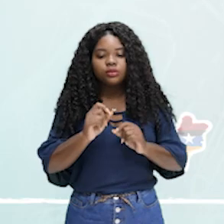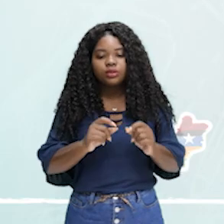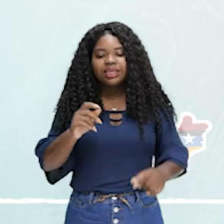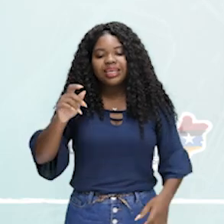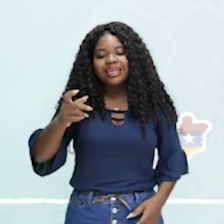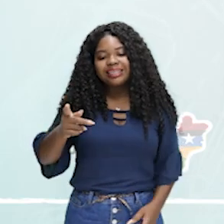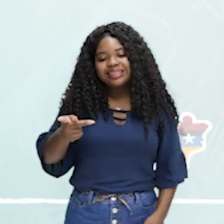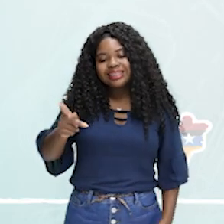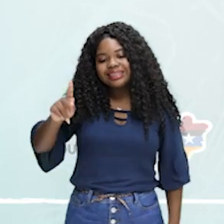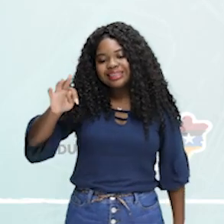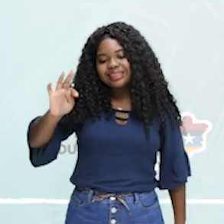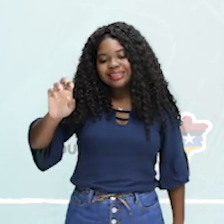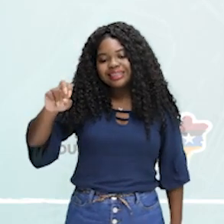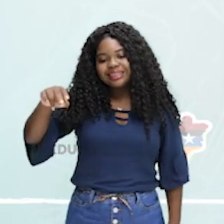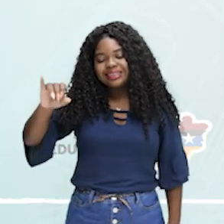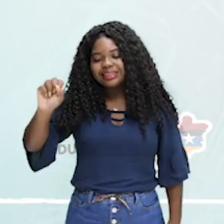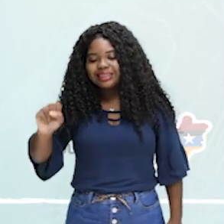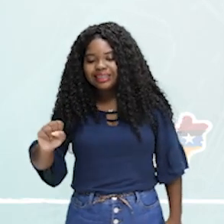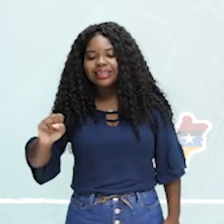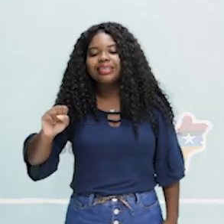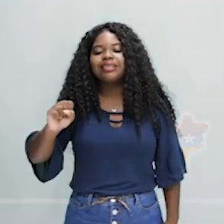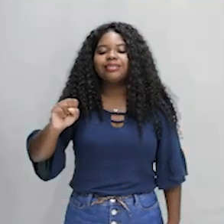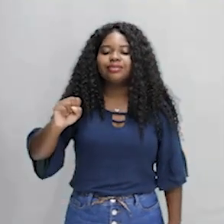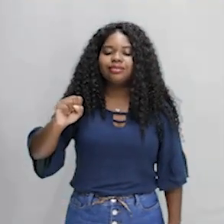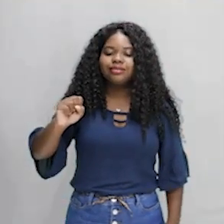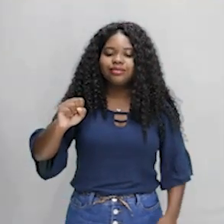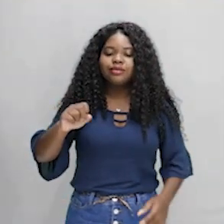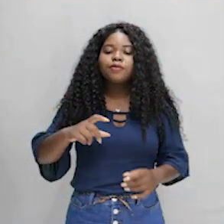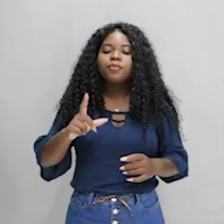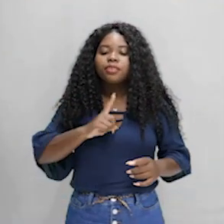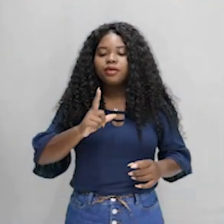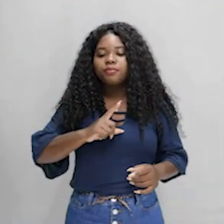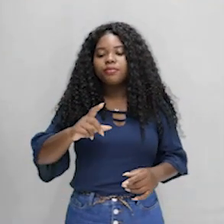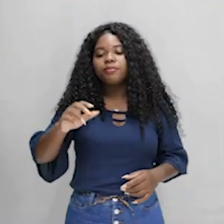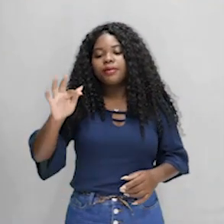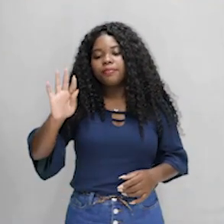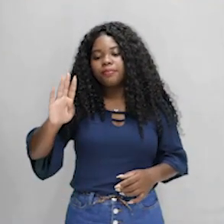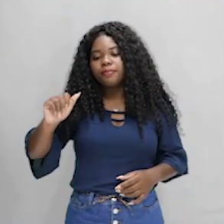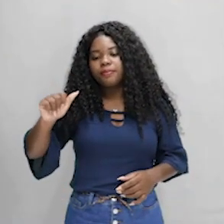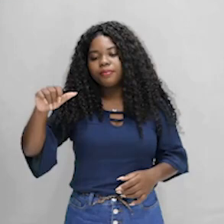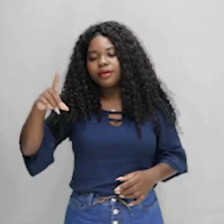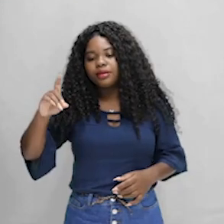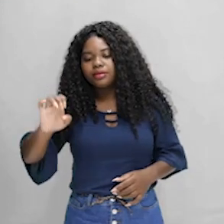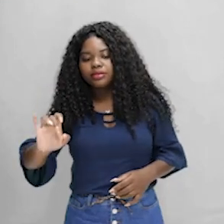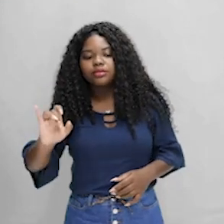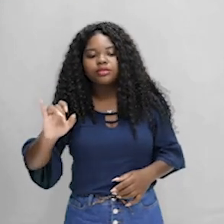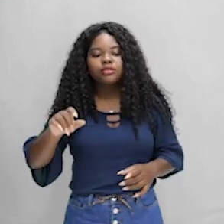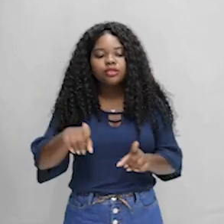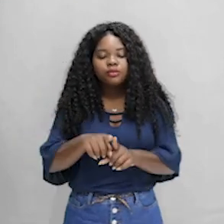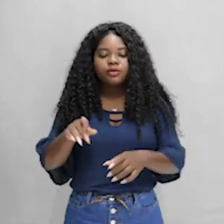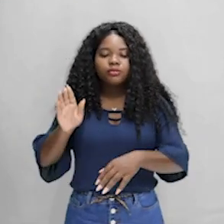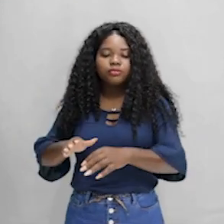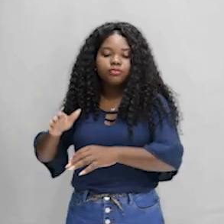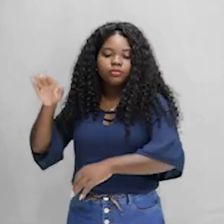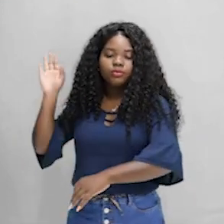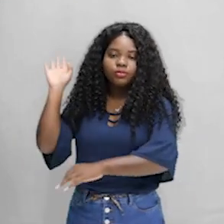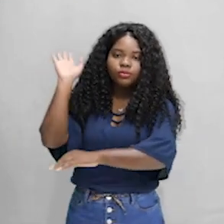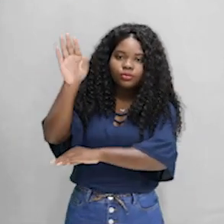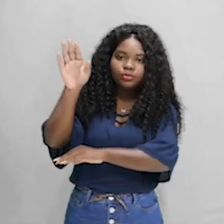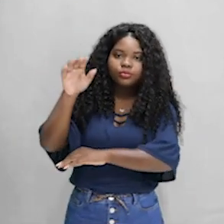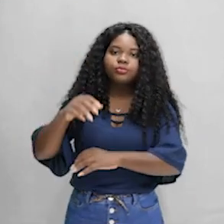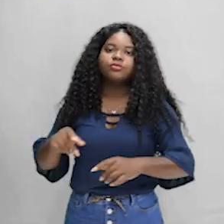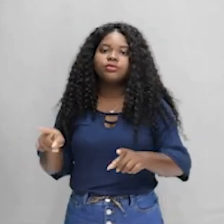o tênis de mesa, o badminton, qual mais? O voleibol, o futevôlei,